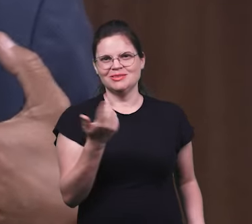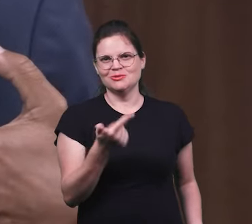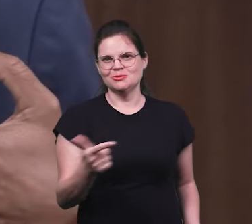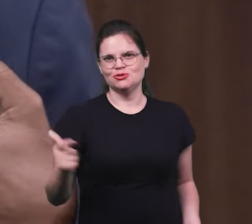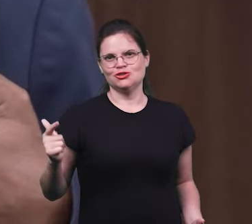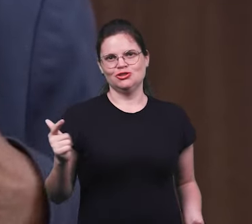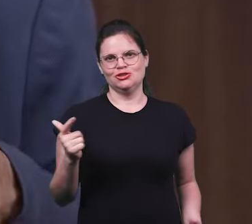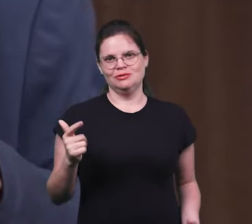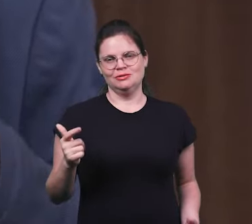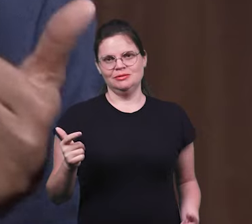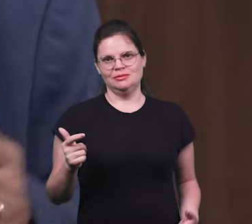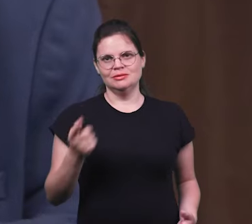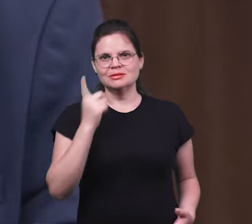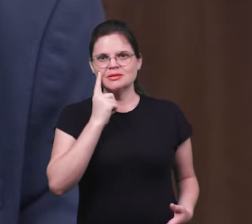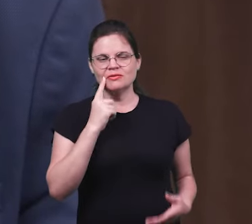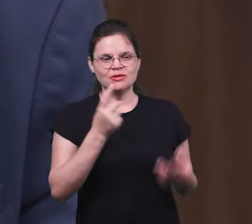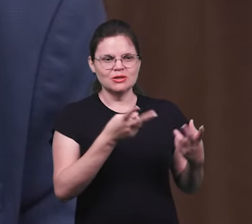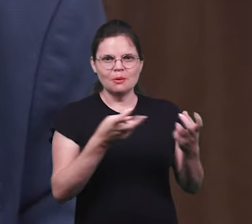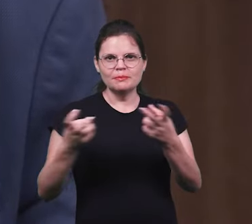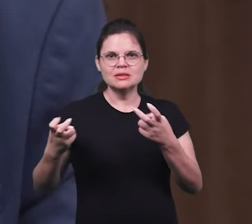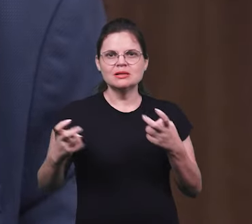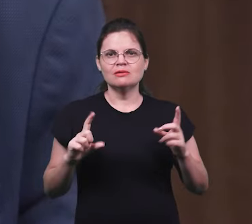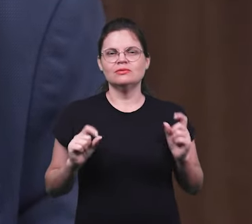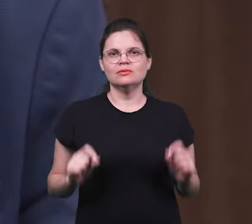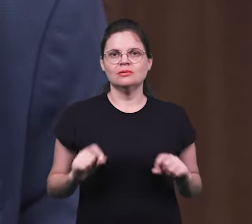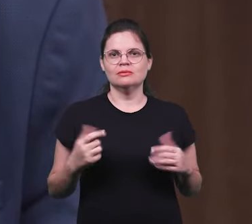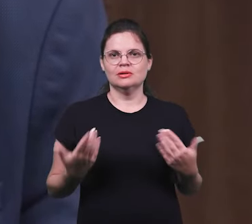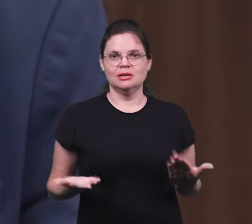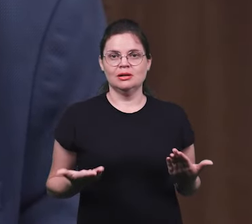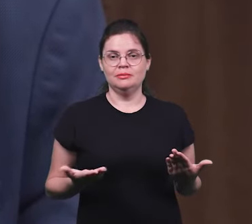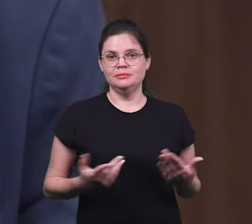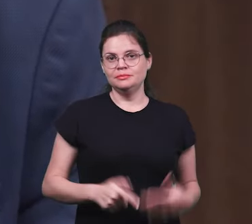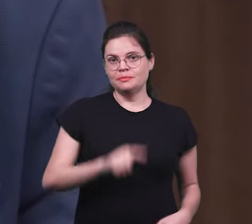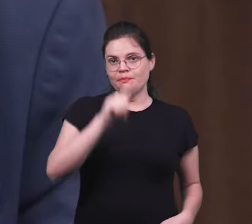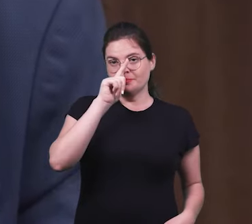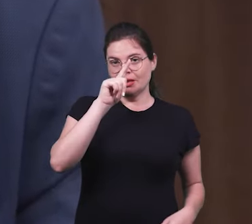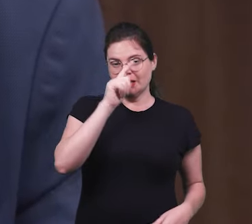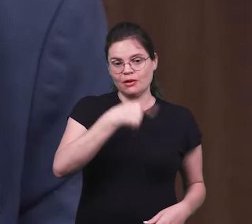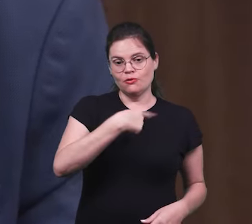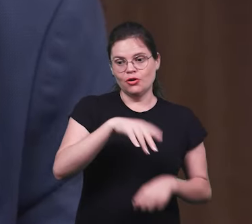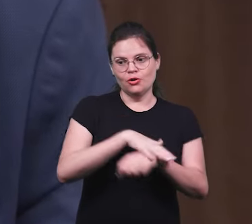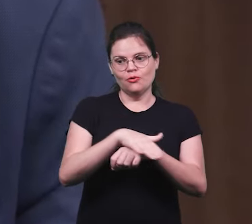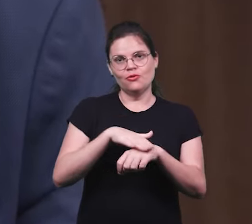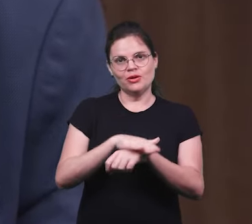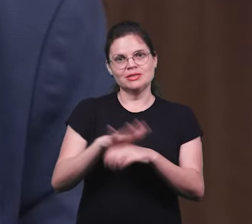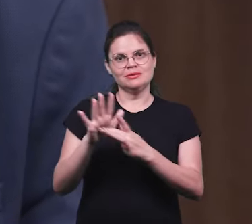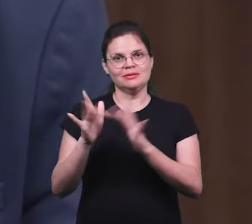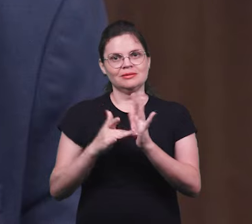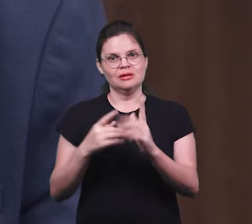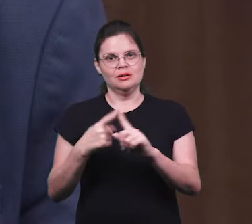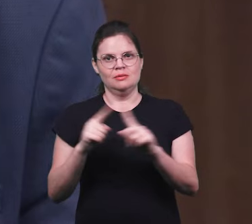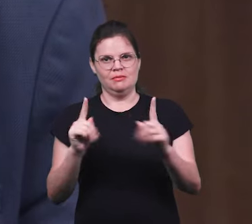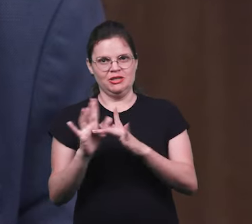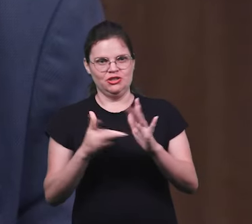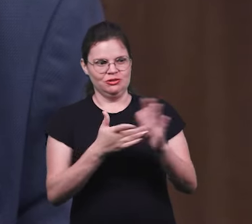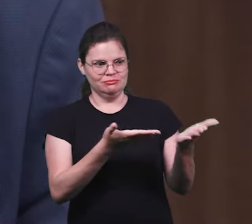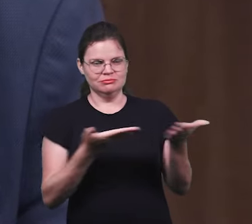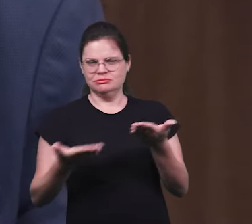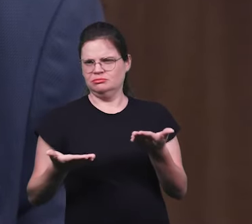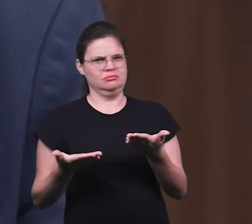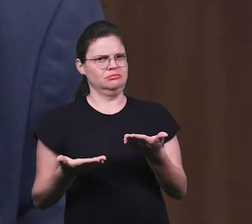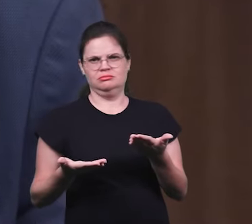não tinha, embora você observar no Evangelho, que os gregos foram conversar com Jesus, mas Jesus nem recebeu